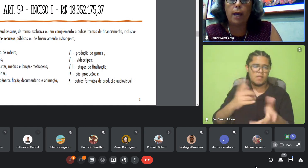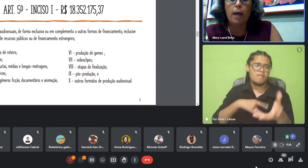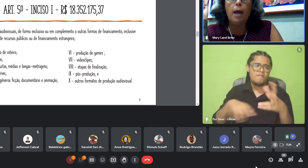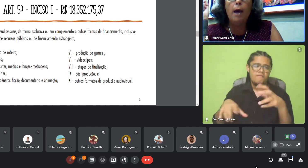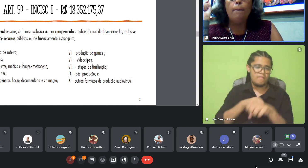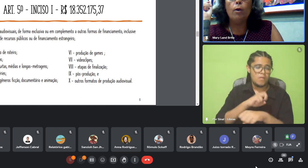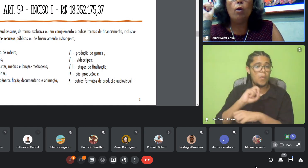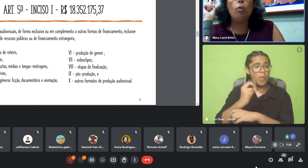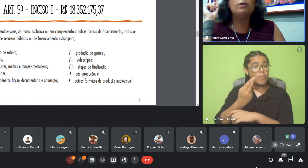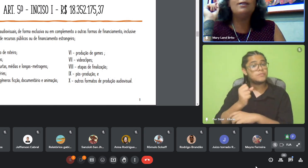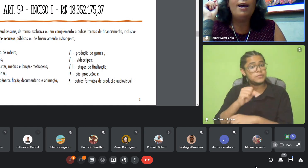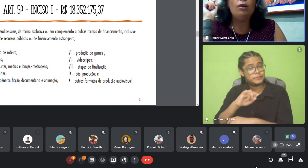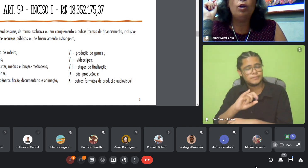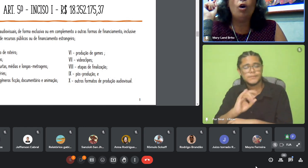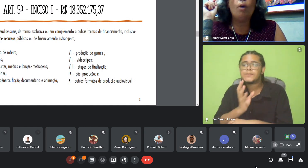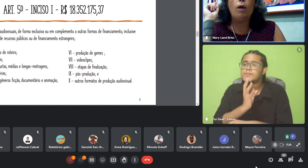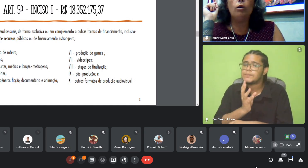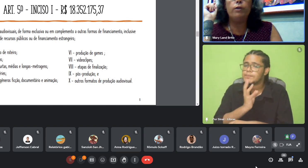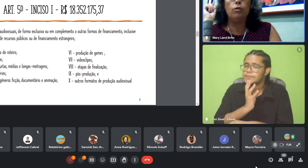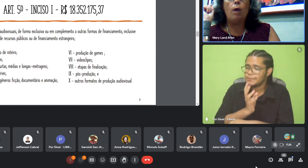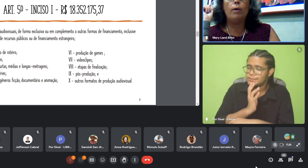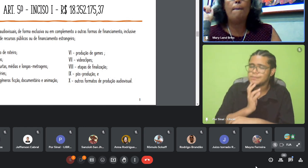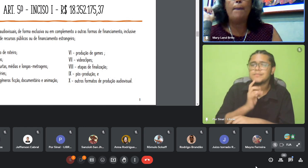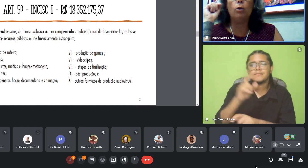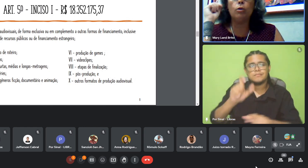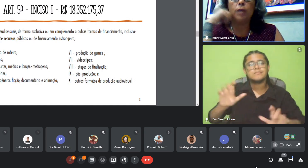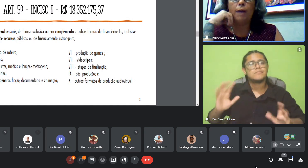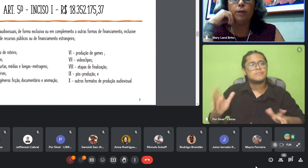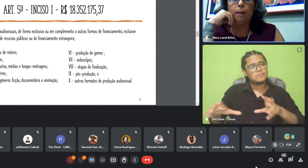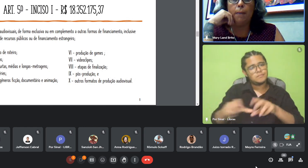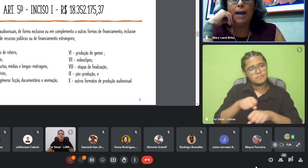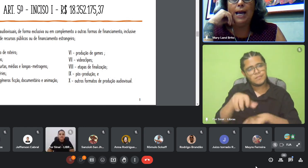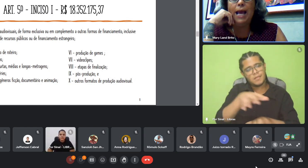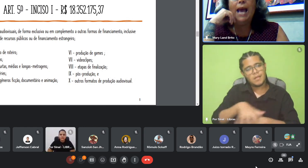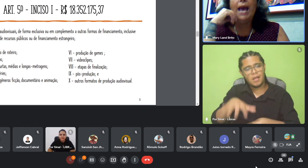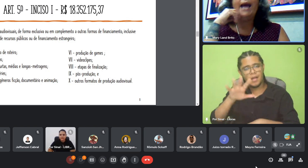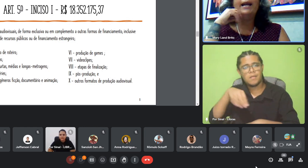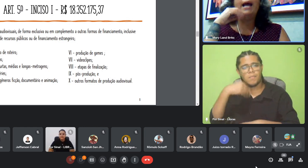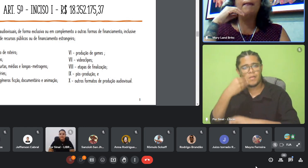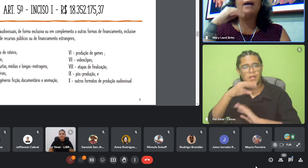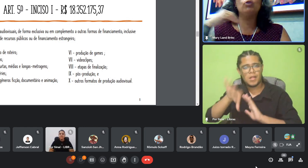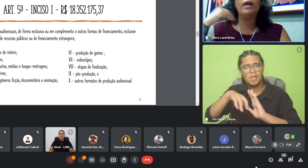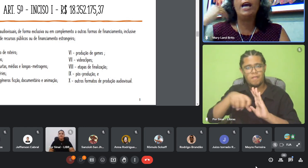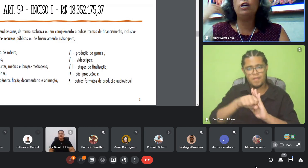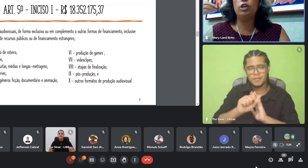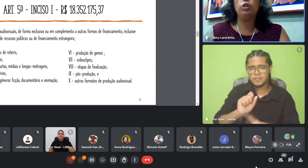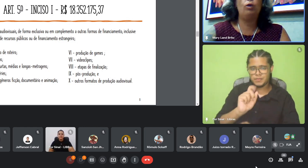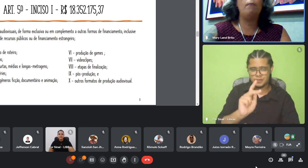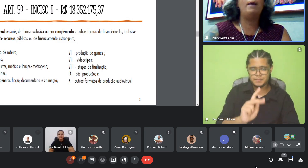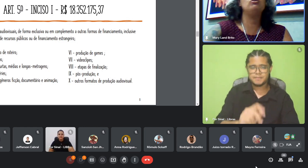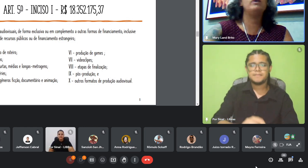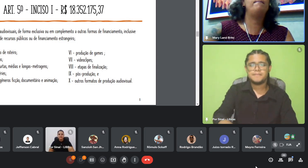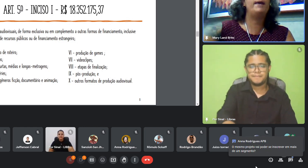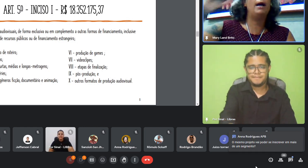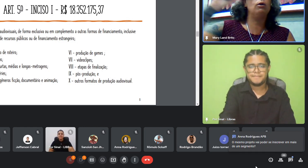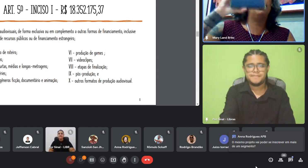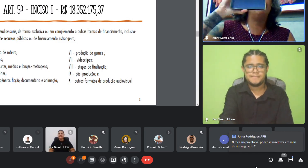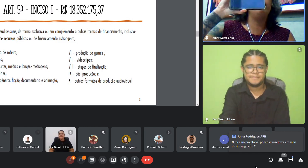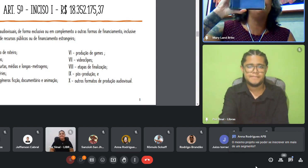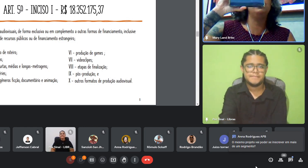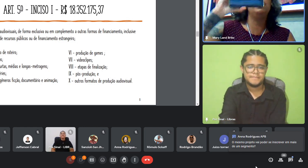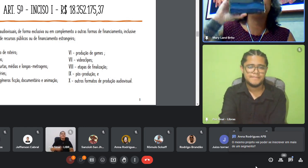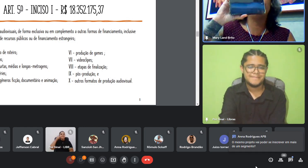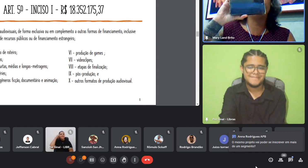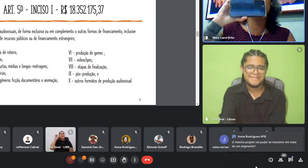por quê? Porque o conceito de obra audiovisual que a Paula Gustavo trabalha é mais do que registro, é mais do que pegar o